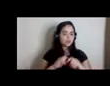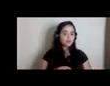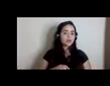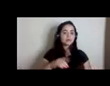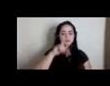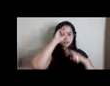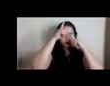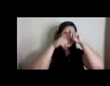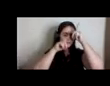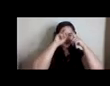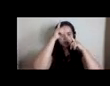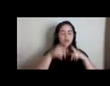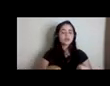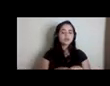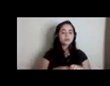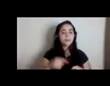Educar para a criatividade,